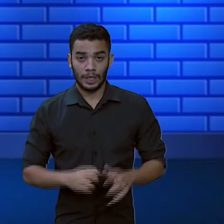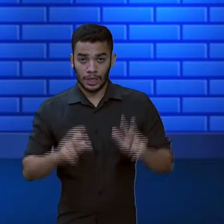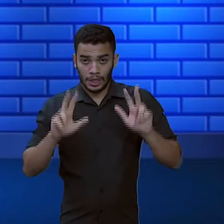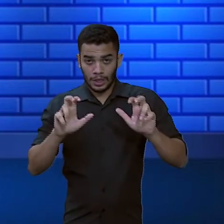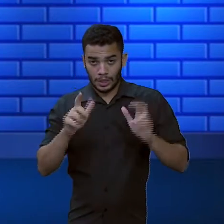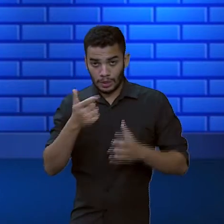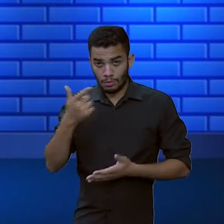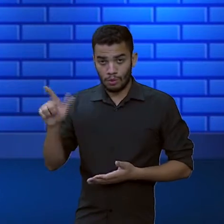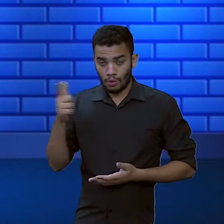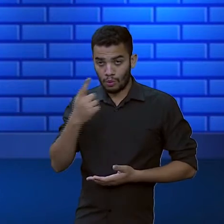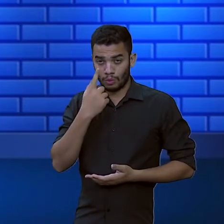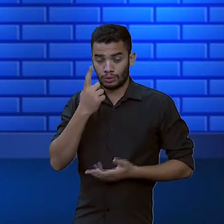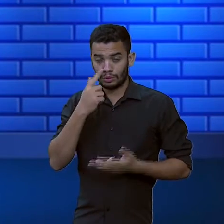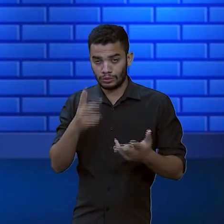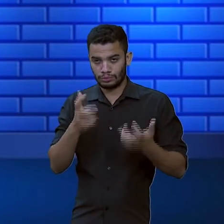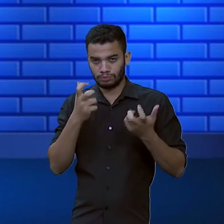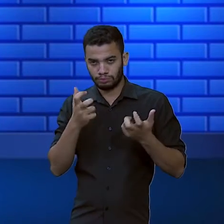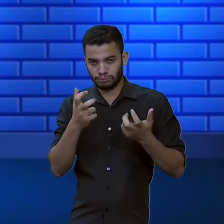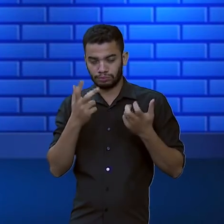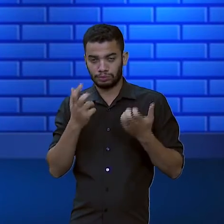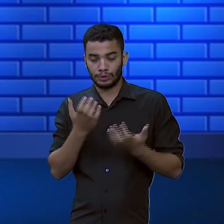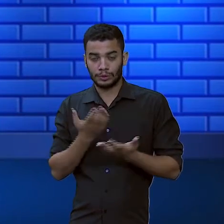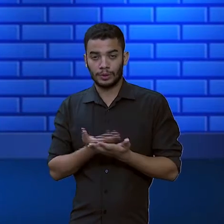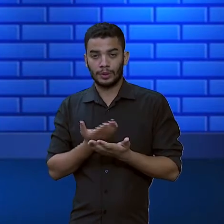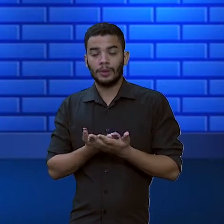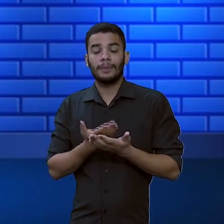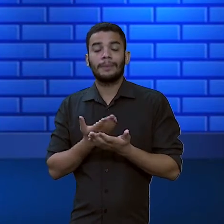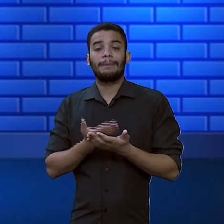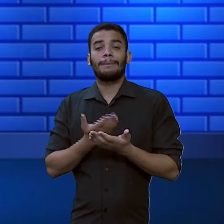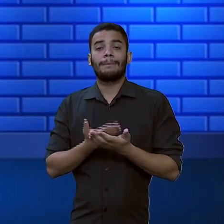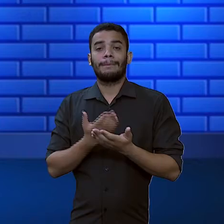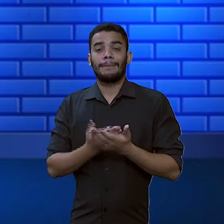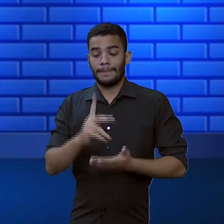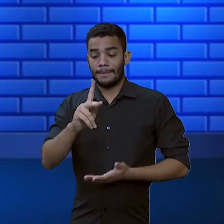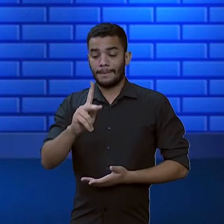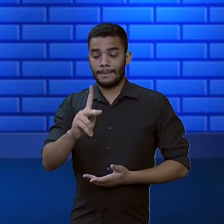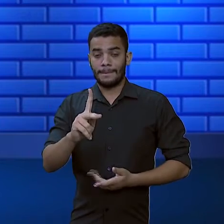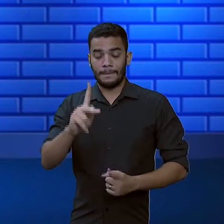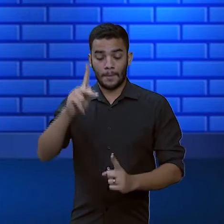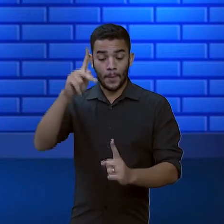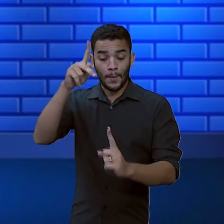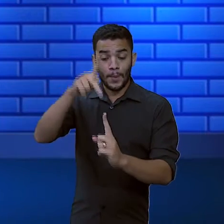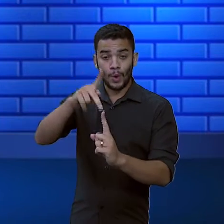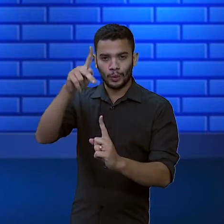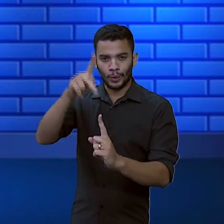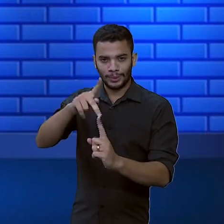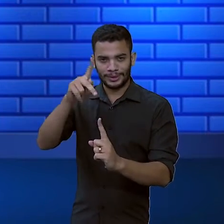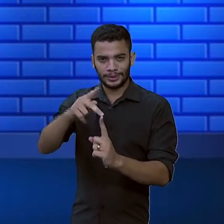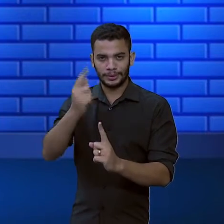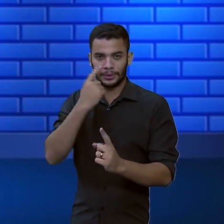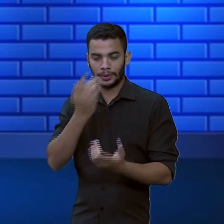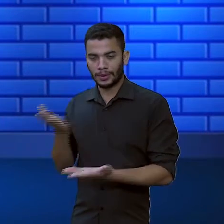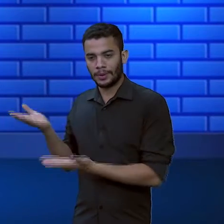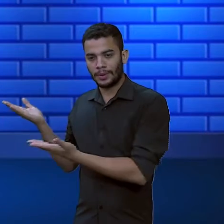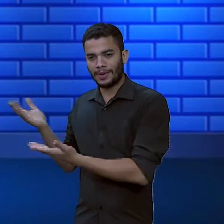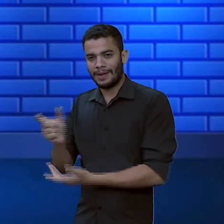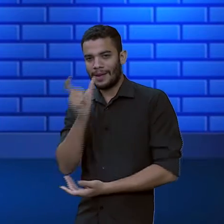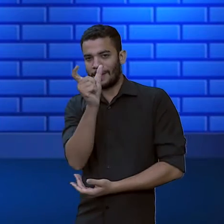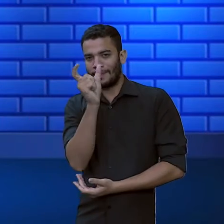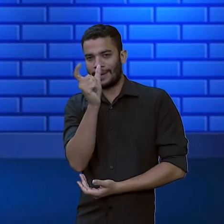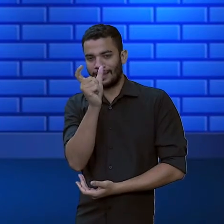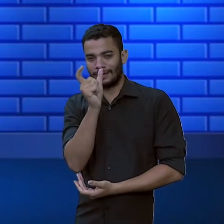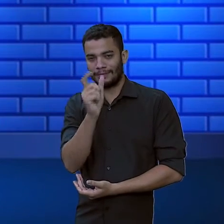E agora trabalharemos os pronomes. Mas o que são pronomes? Eles representam a classe de palavras